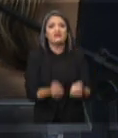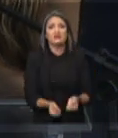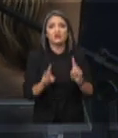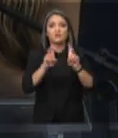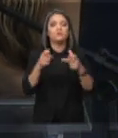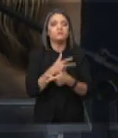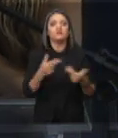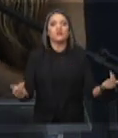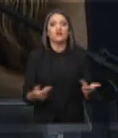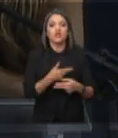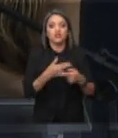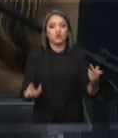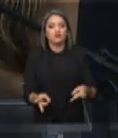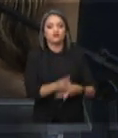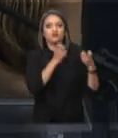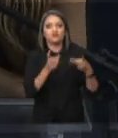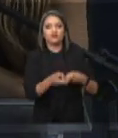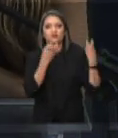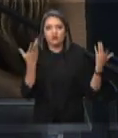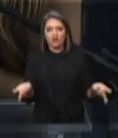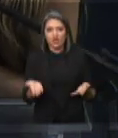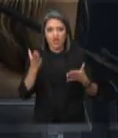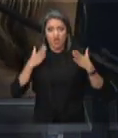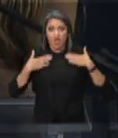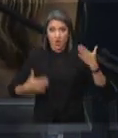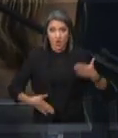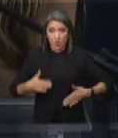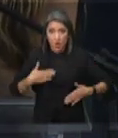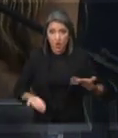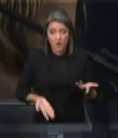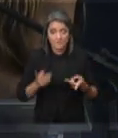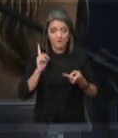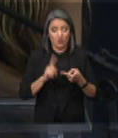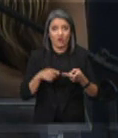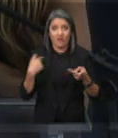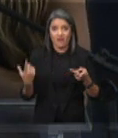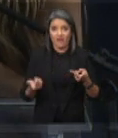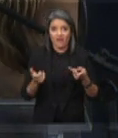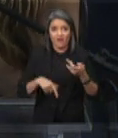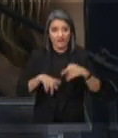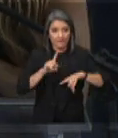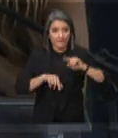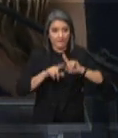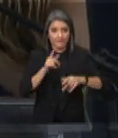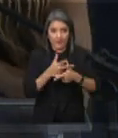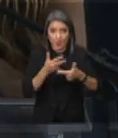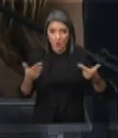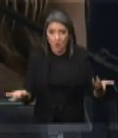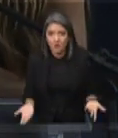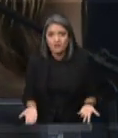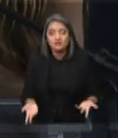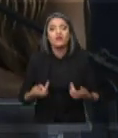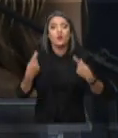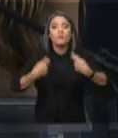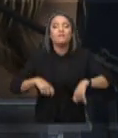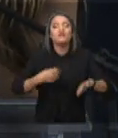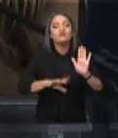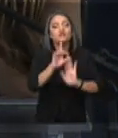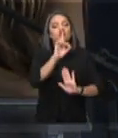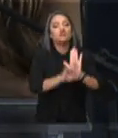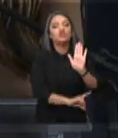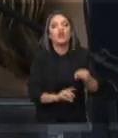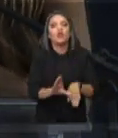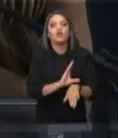pertencem nós estamos falando da violação da integridade física nós estamos falando da violação patrimonial é preciso fazer valer os direitos